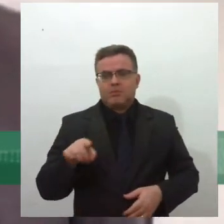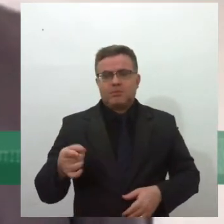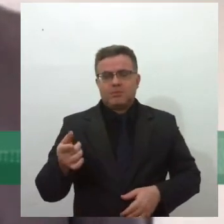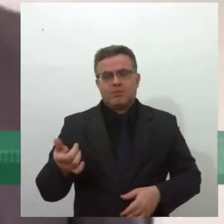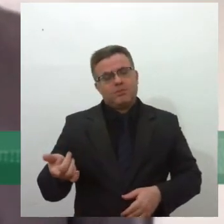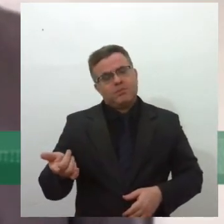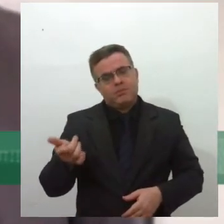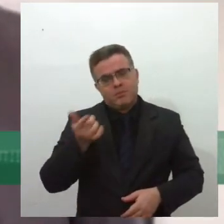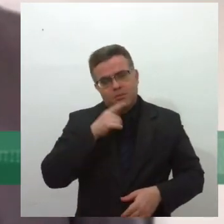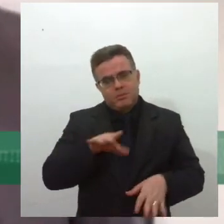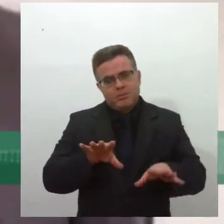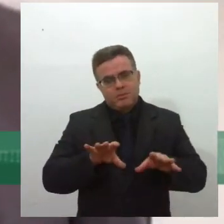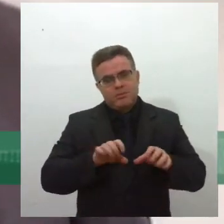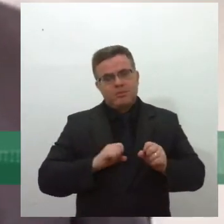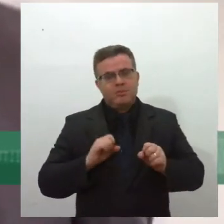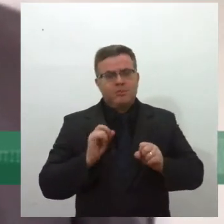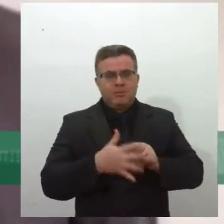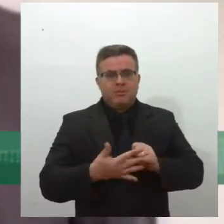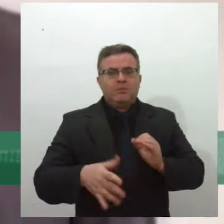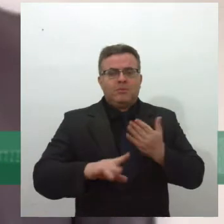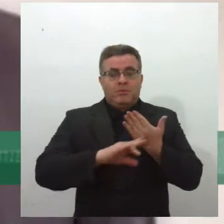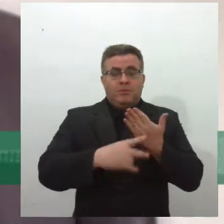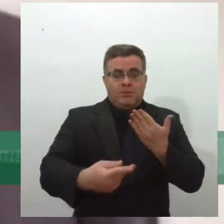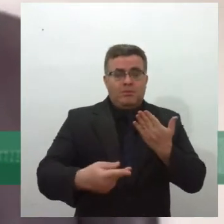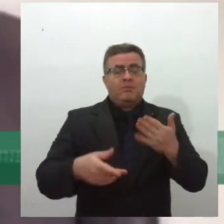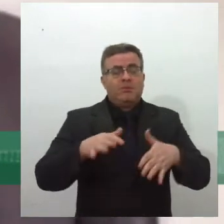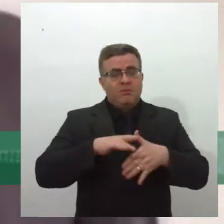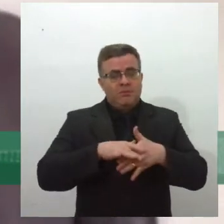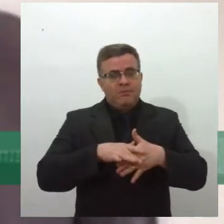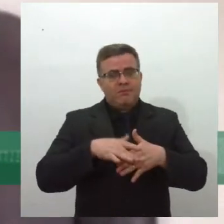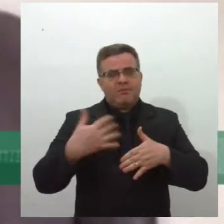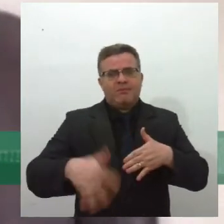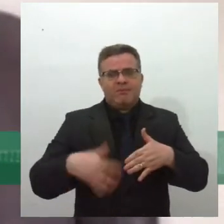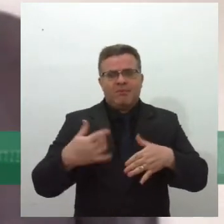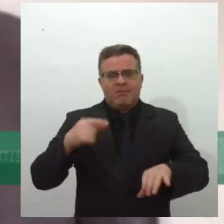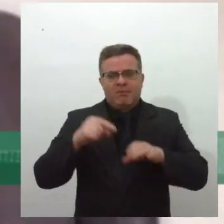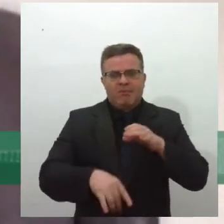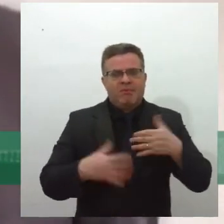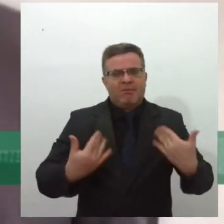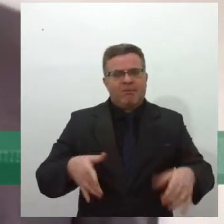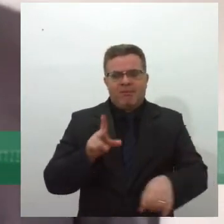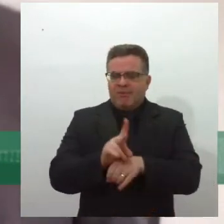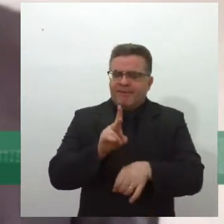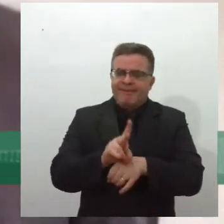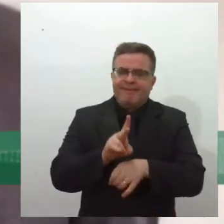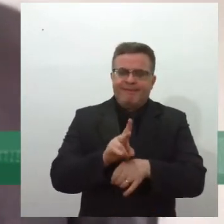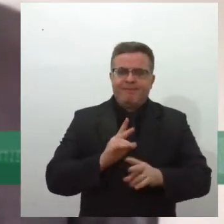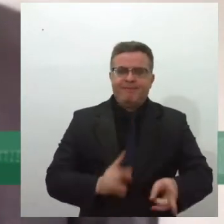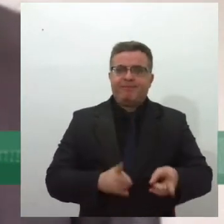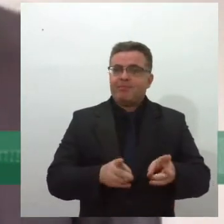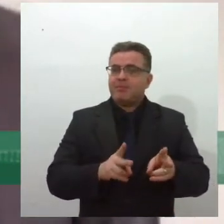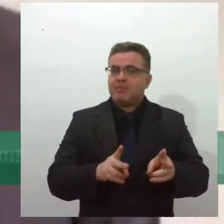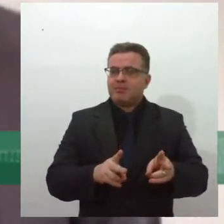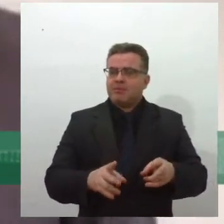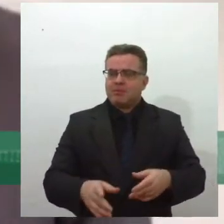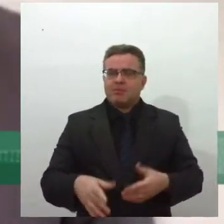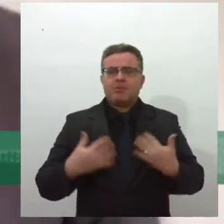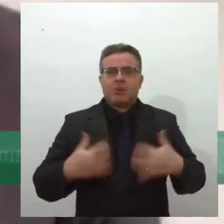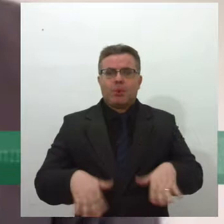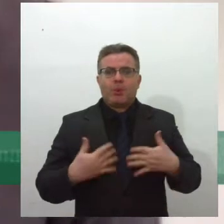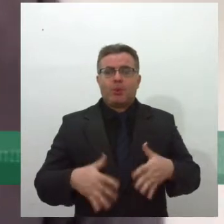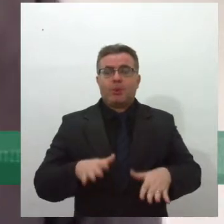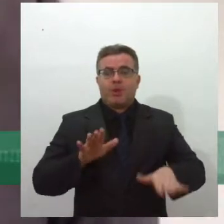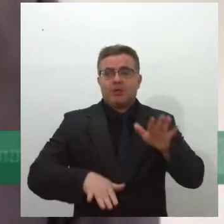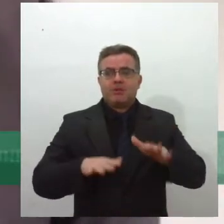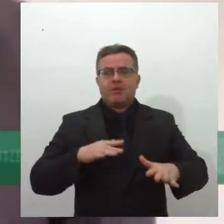essas sequelas, que estão acometidas por essas sequelas que nós ainda estamos estudando, são sequelas graves que realmente retiram a